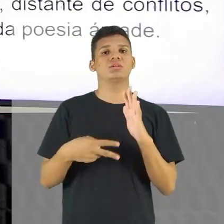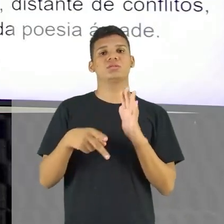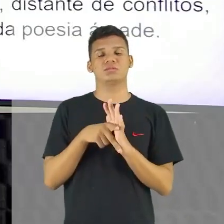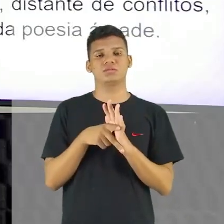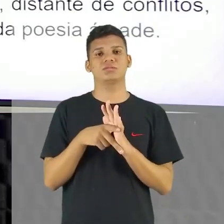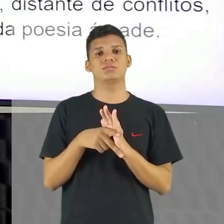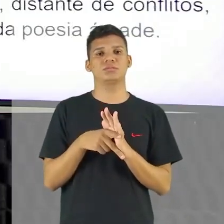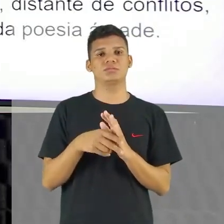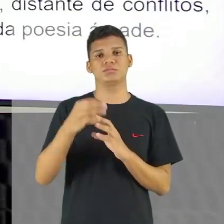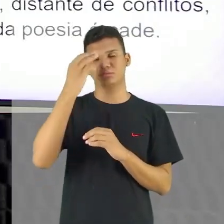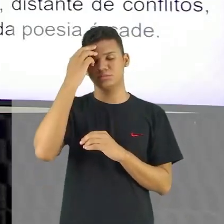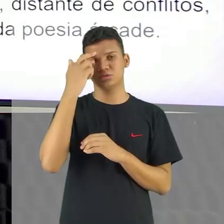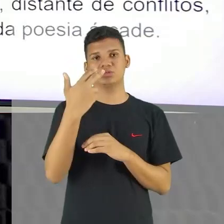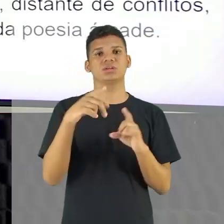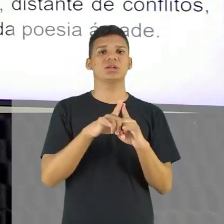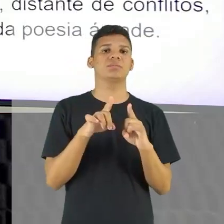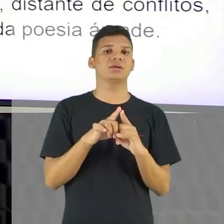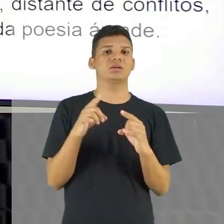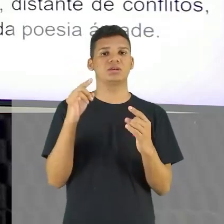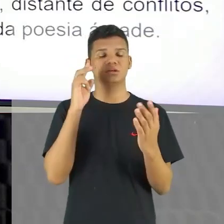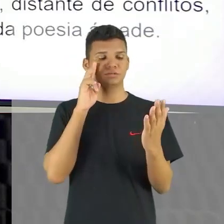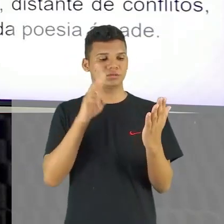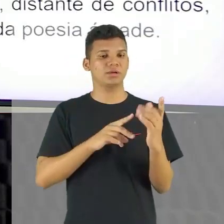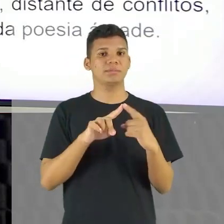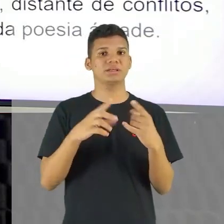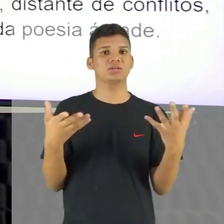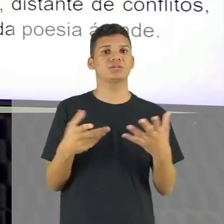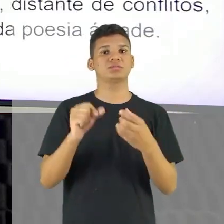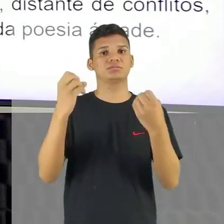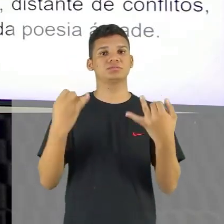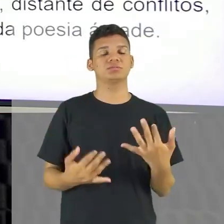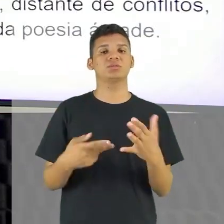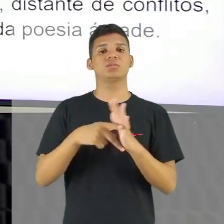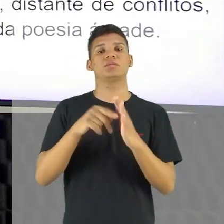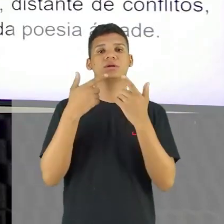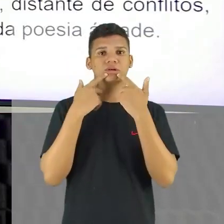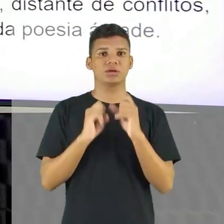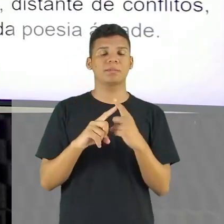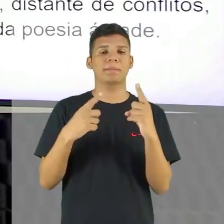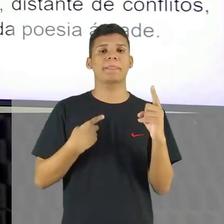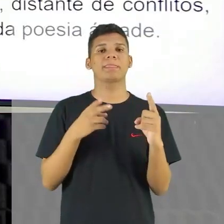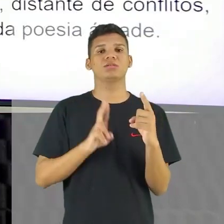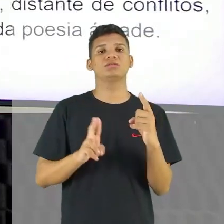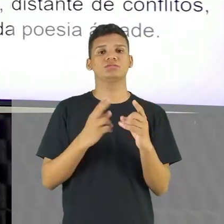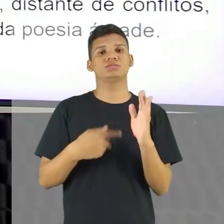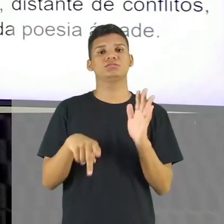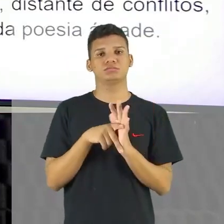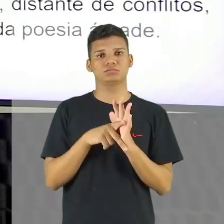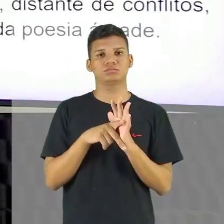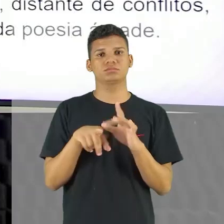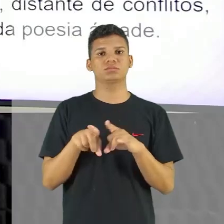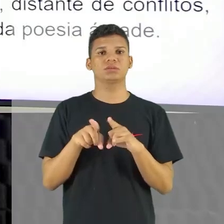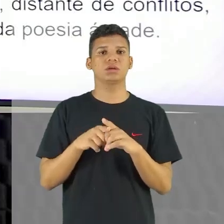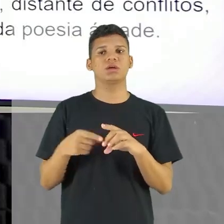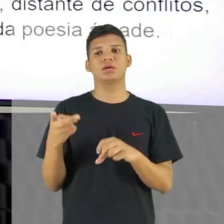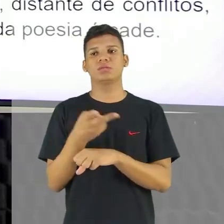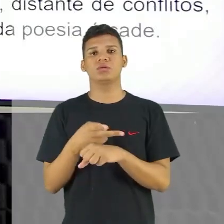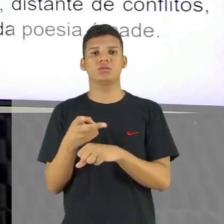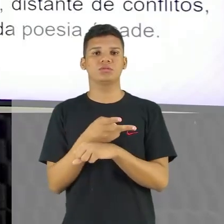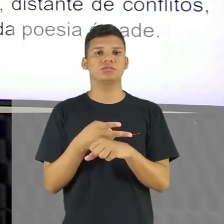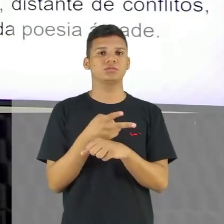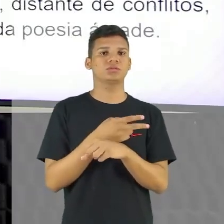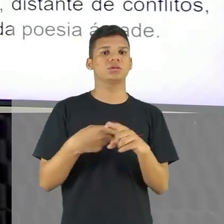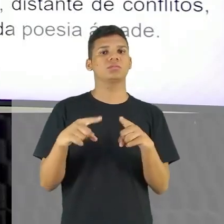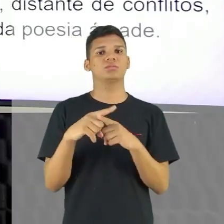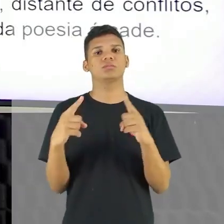e literatura, tá bom? E aí a gente vai falar da linguagem. Então, usando uma obra literária, explorando algo